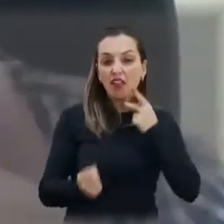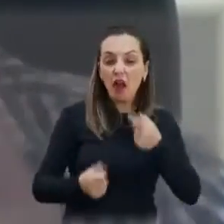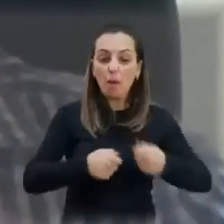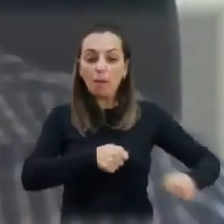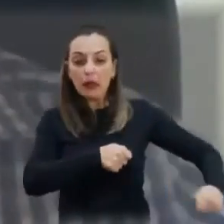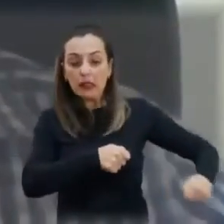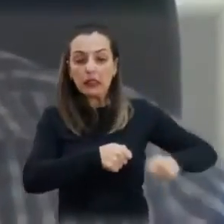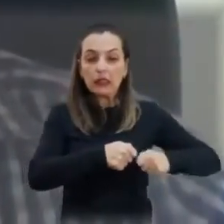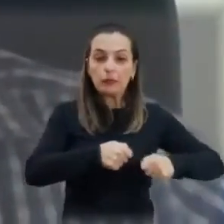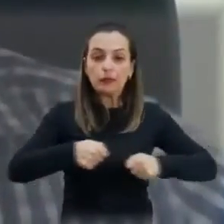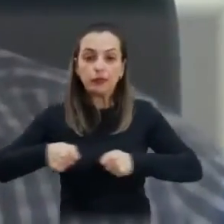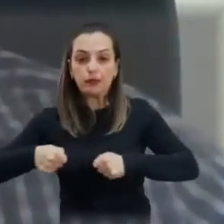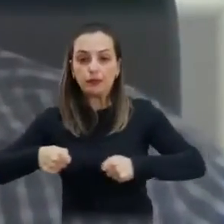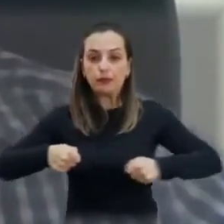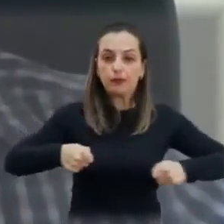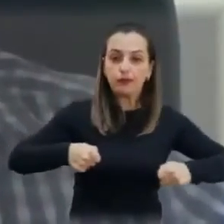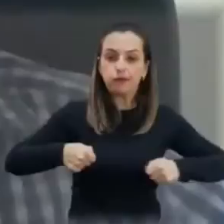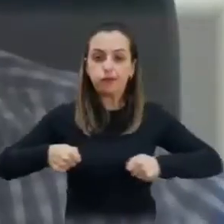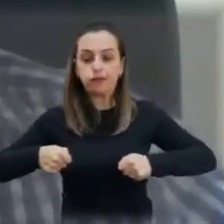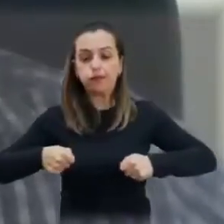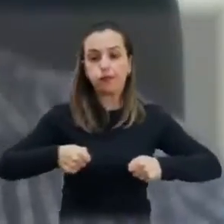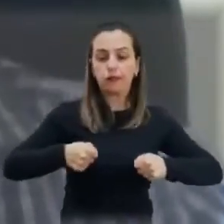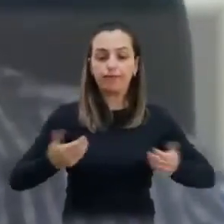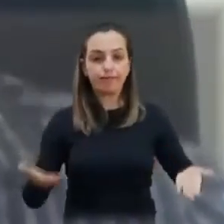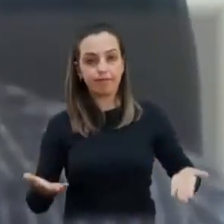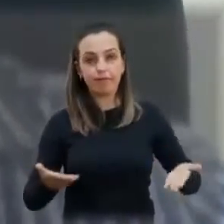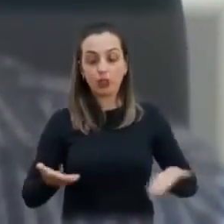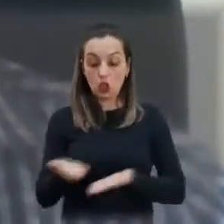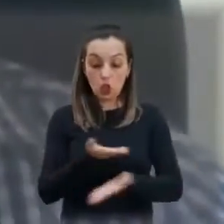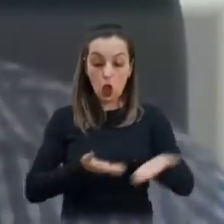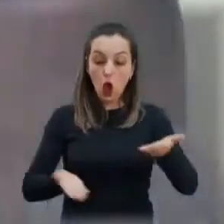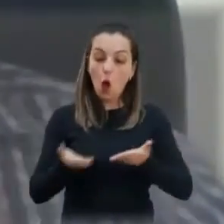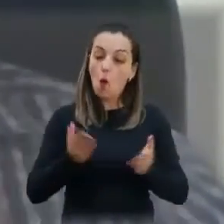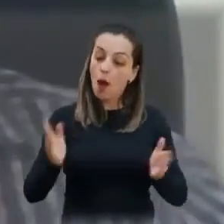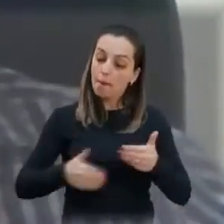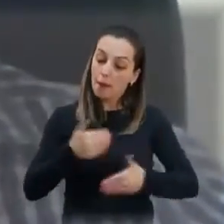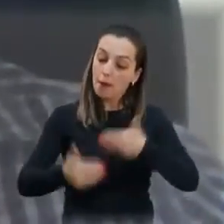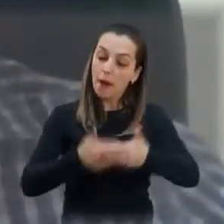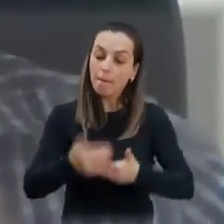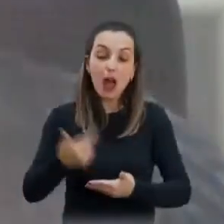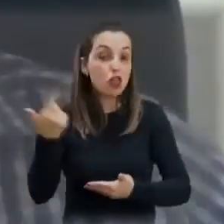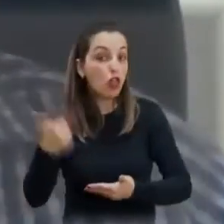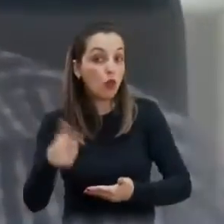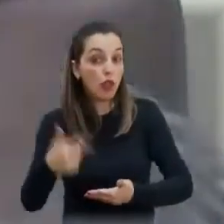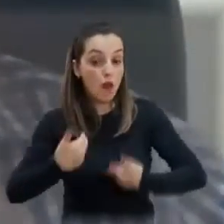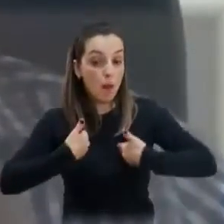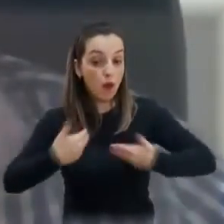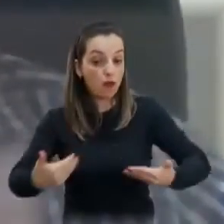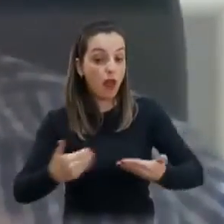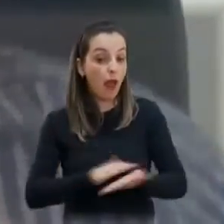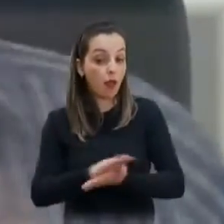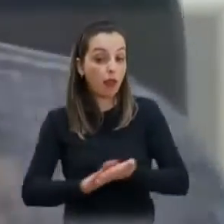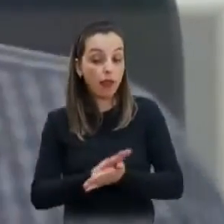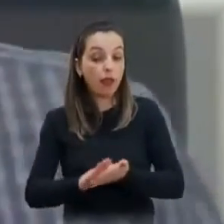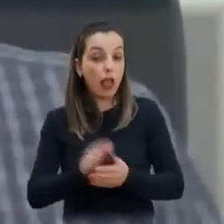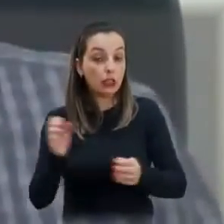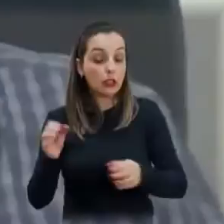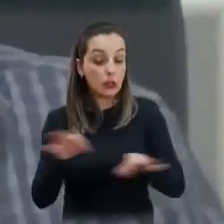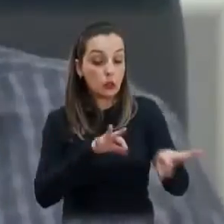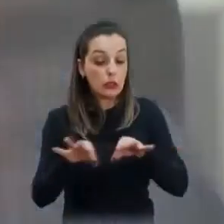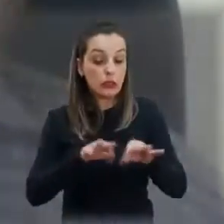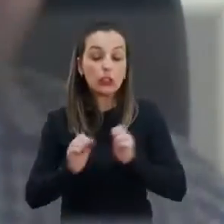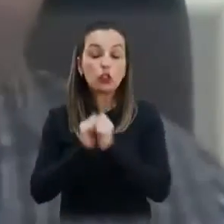Fica muito ruim isso daí. Então, não houve uma construção, uma participação, um convite para que nós pudéssemos estar construindo. Como é que eu posso